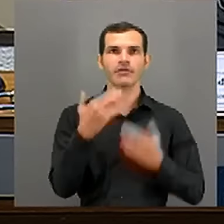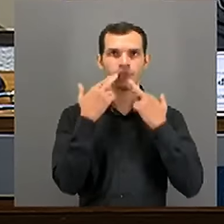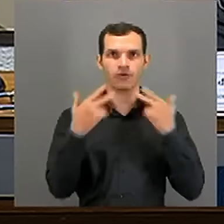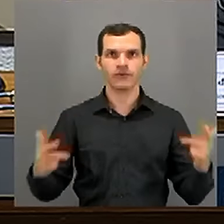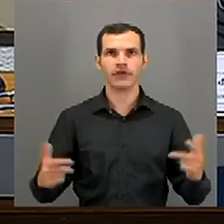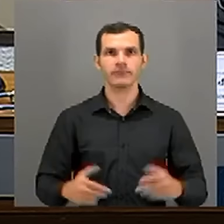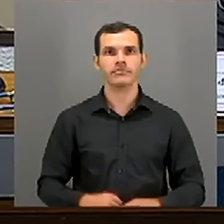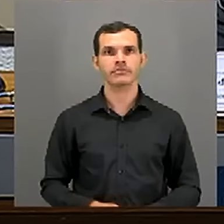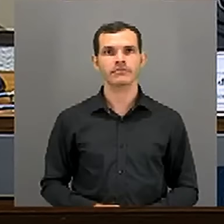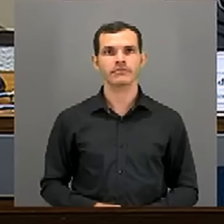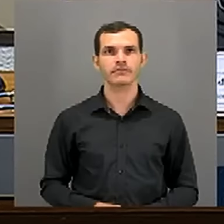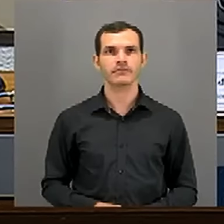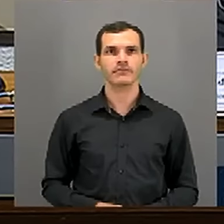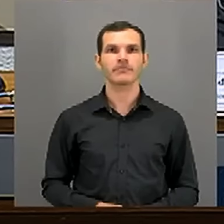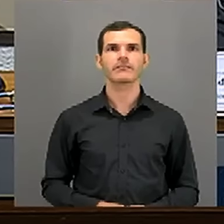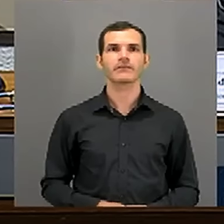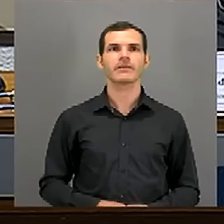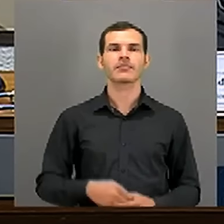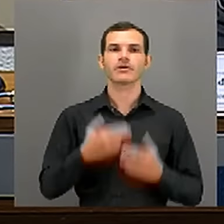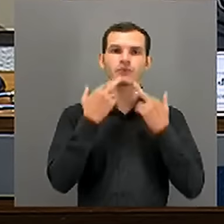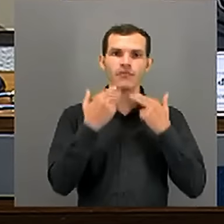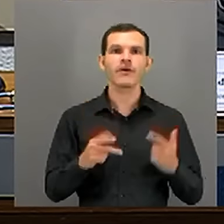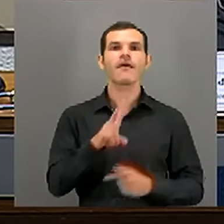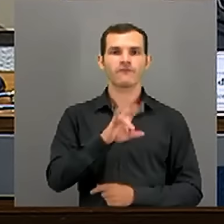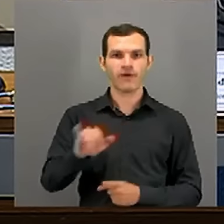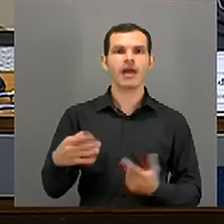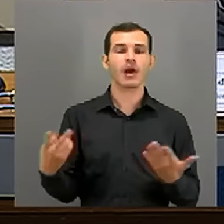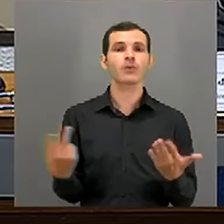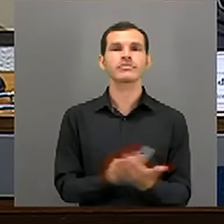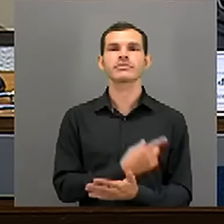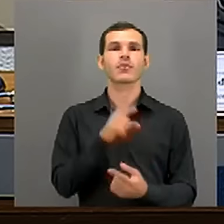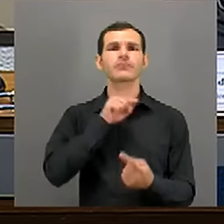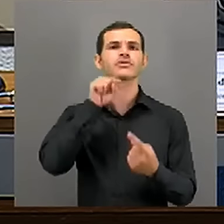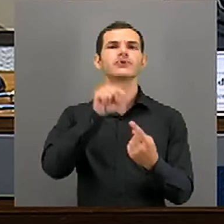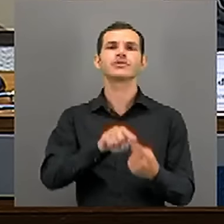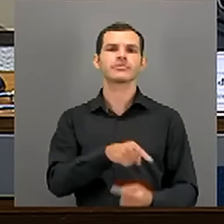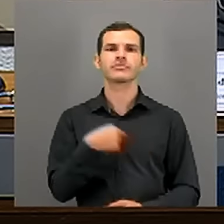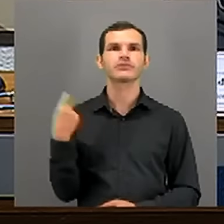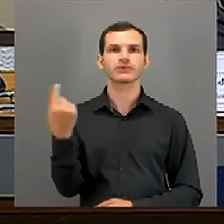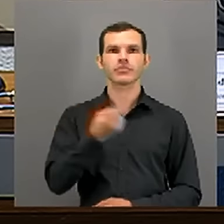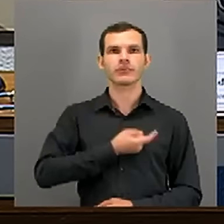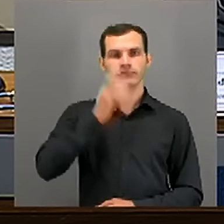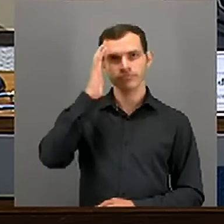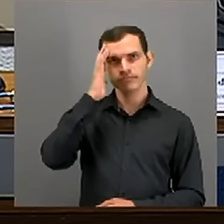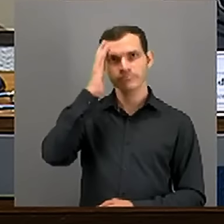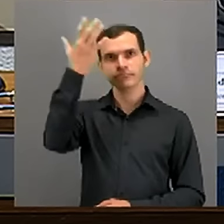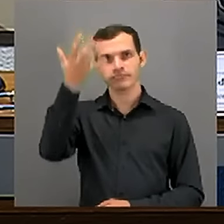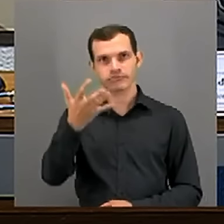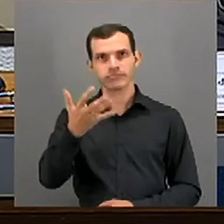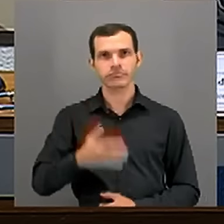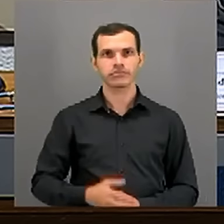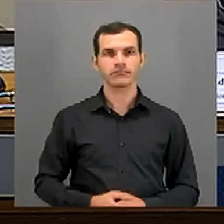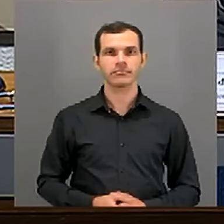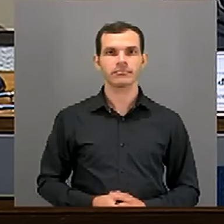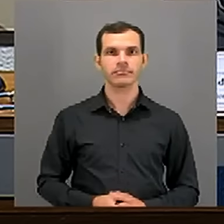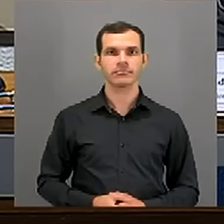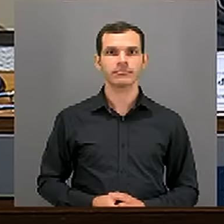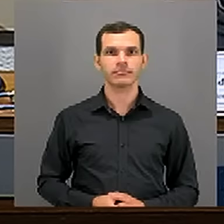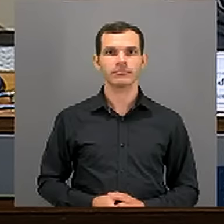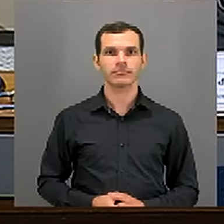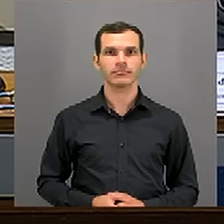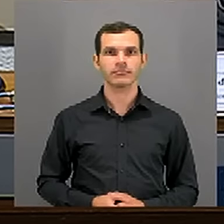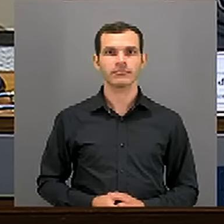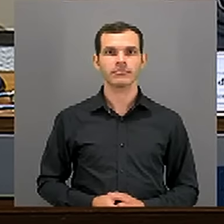novidade que vai acontecer para que a gente definitivamente nunca mais